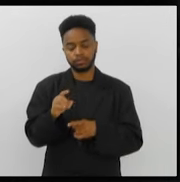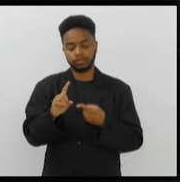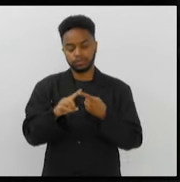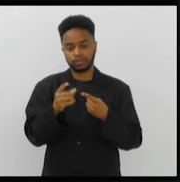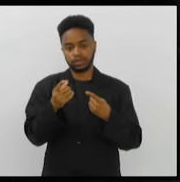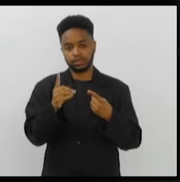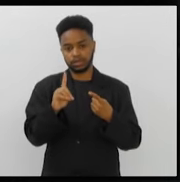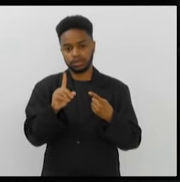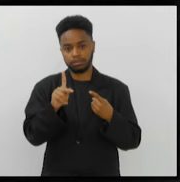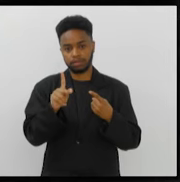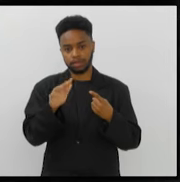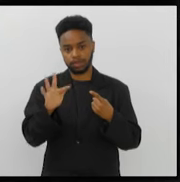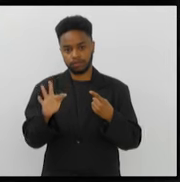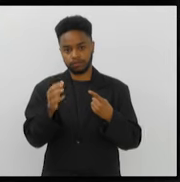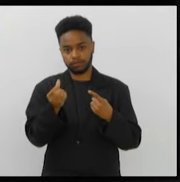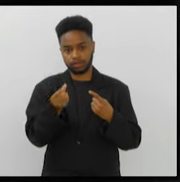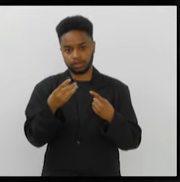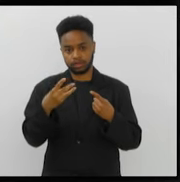635,